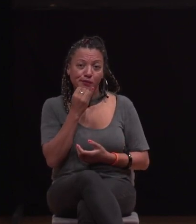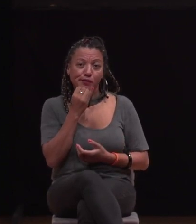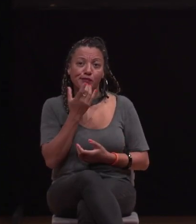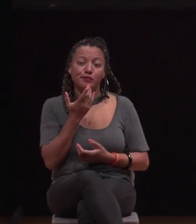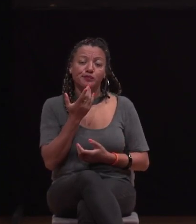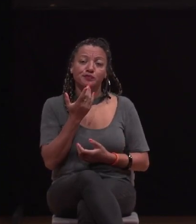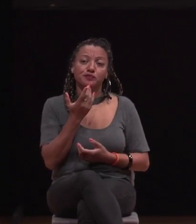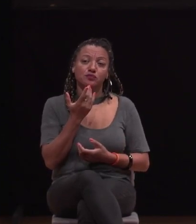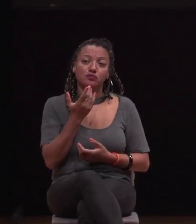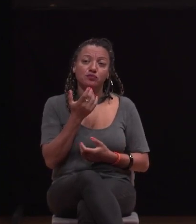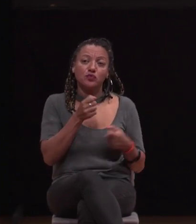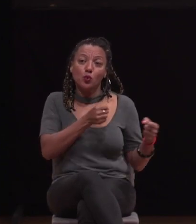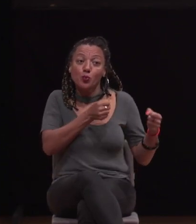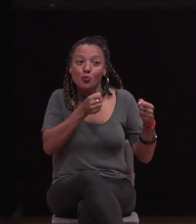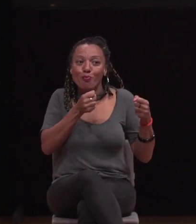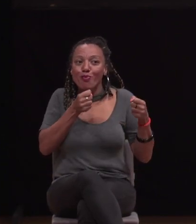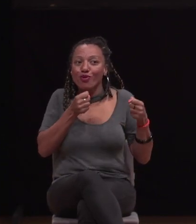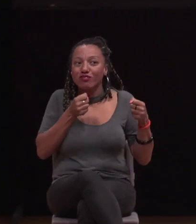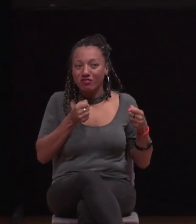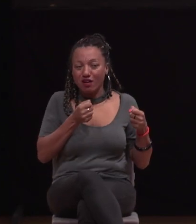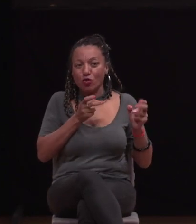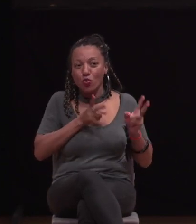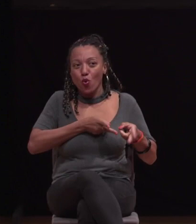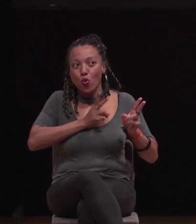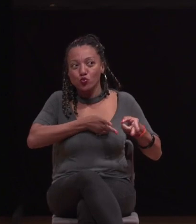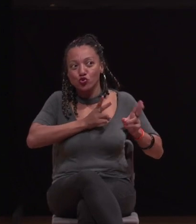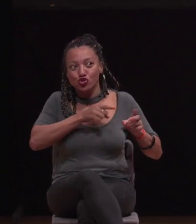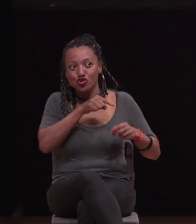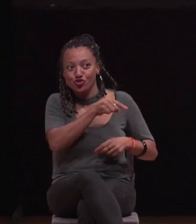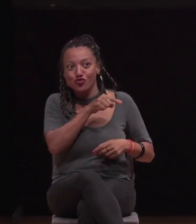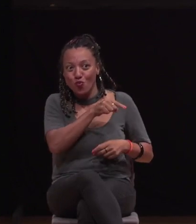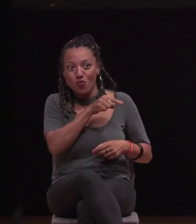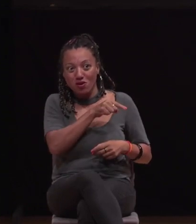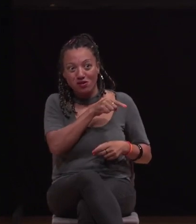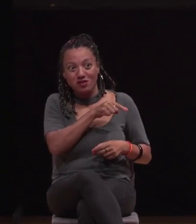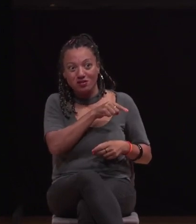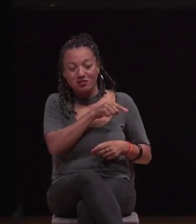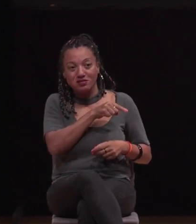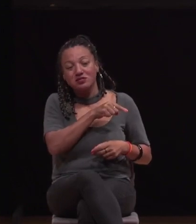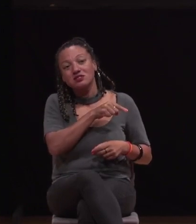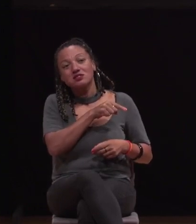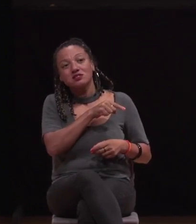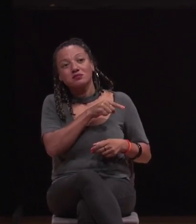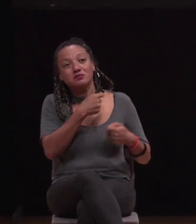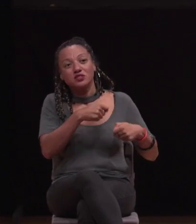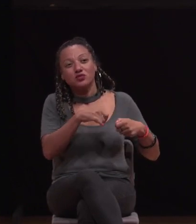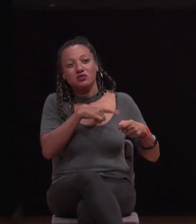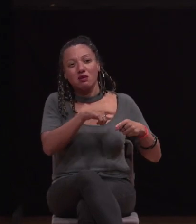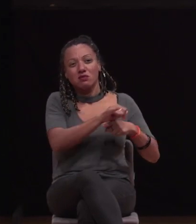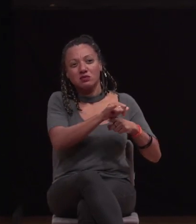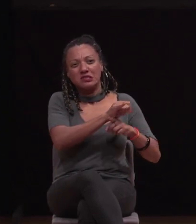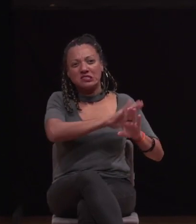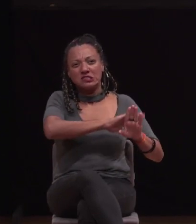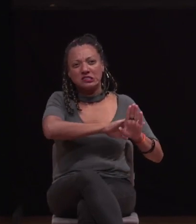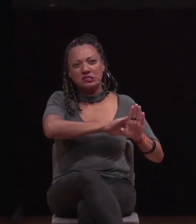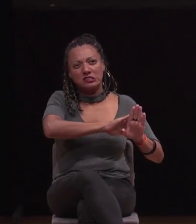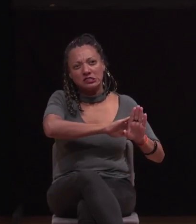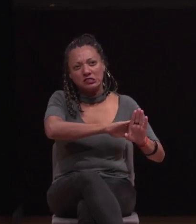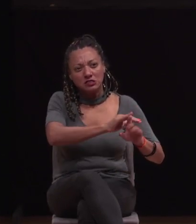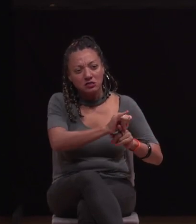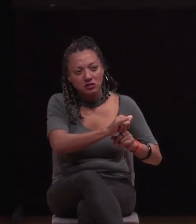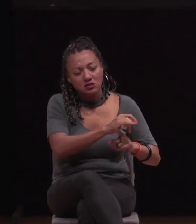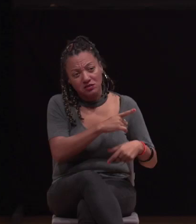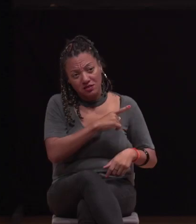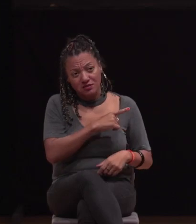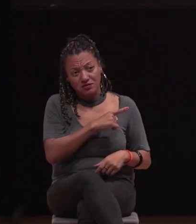fins de manutenção do poder feitos levaram a gente para o caos político que a gente está hoje. Os princípios éticos e básicos de 20,